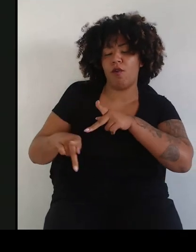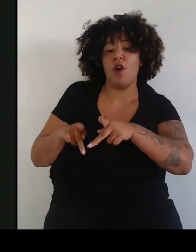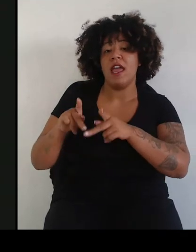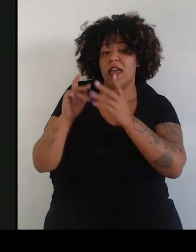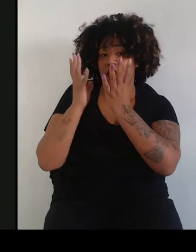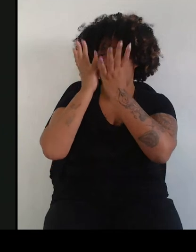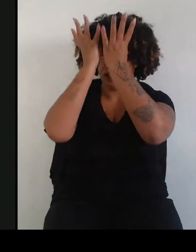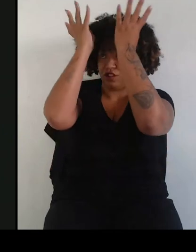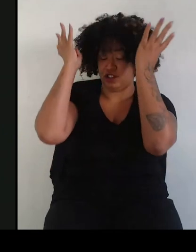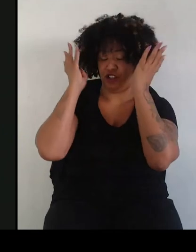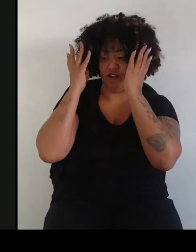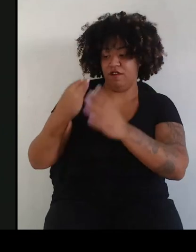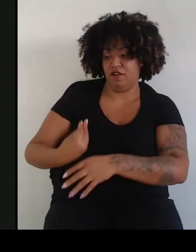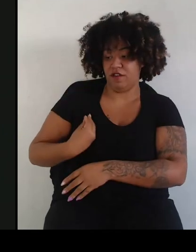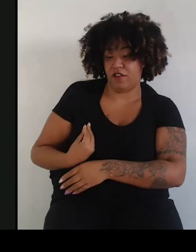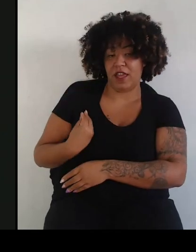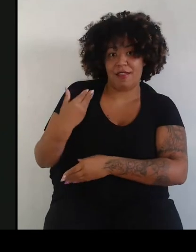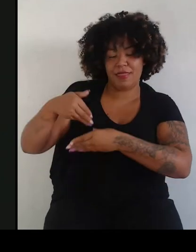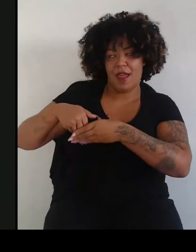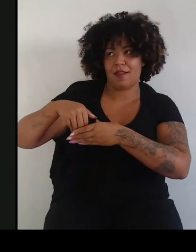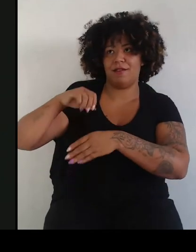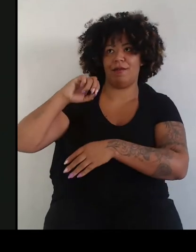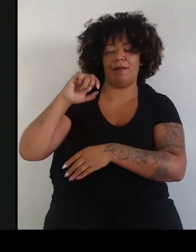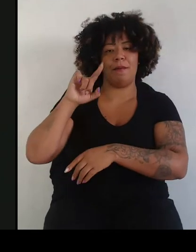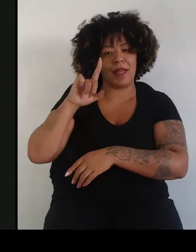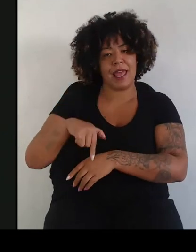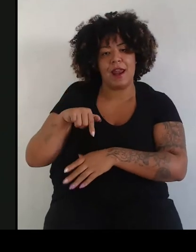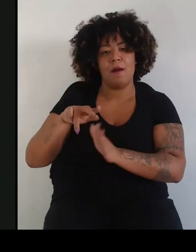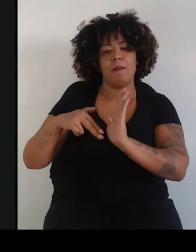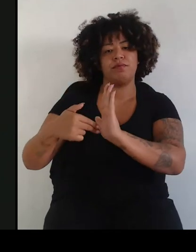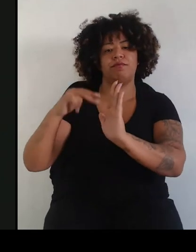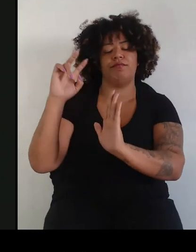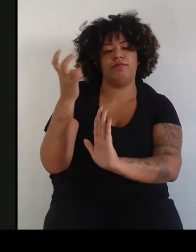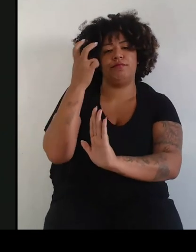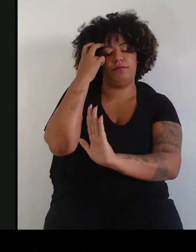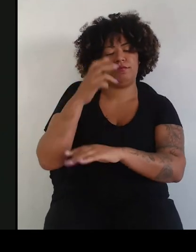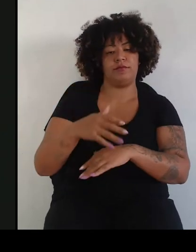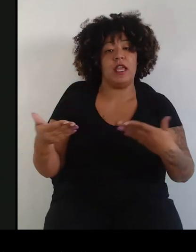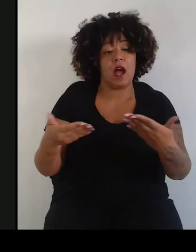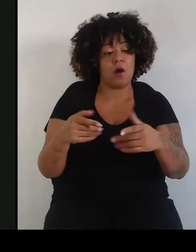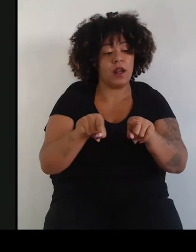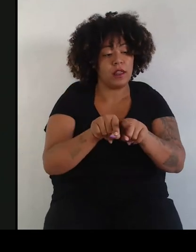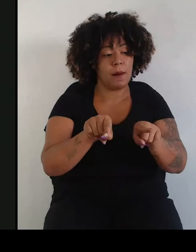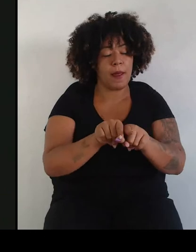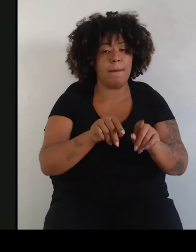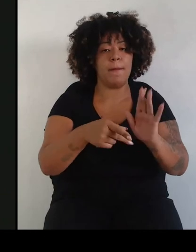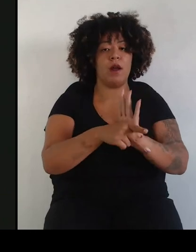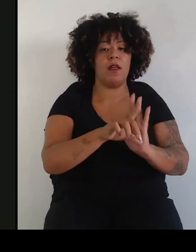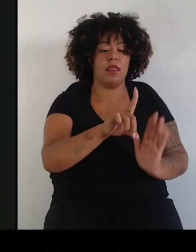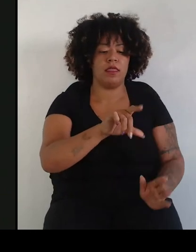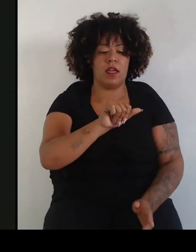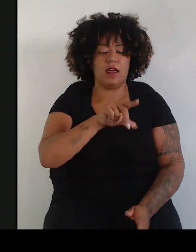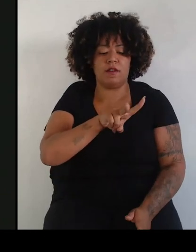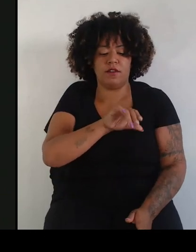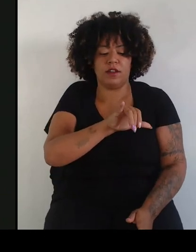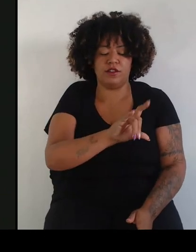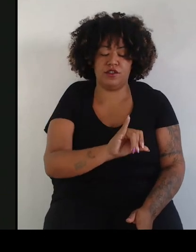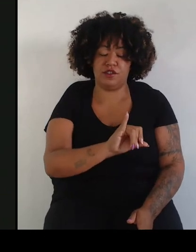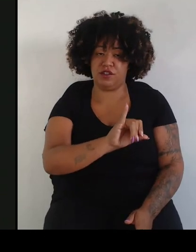o Padre Antônio Vieira no sermão do Espírito Santo passa para o próximo é